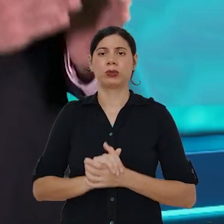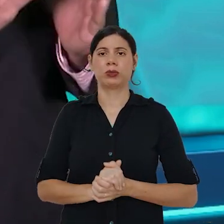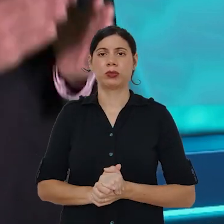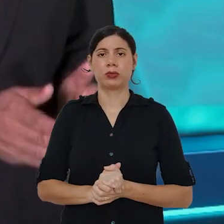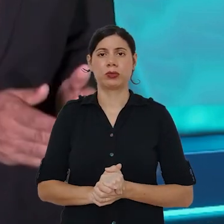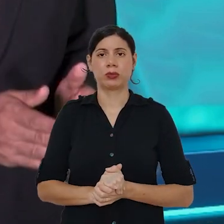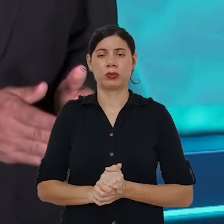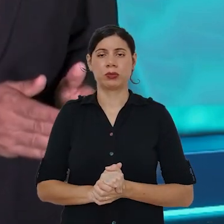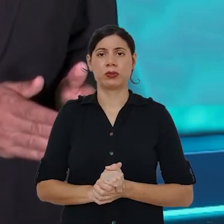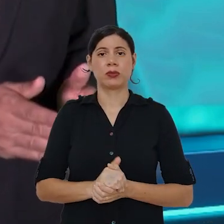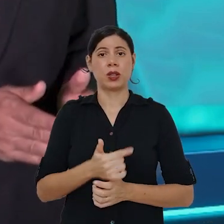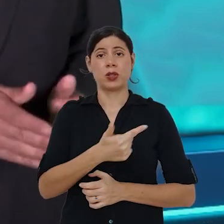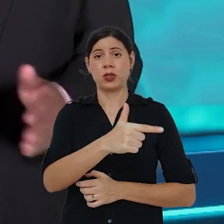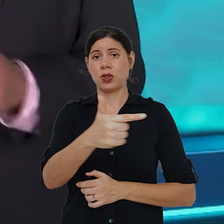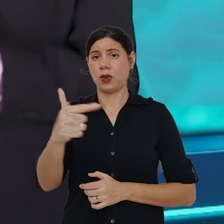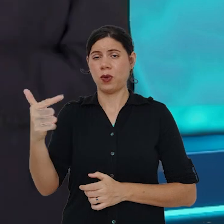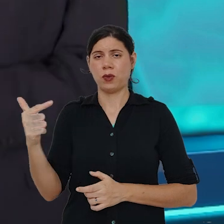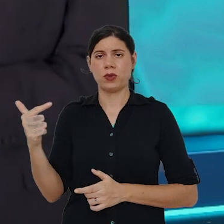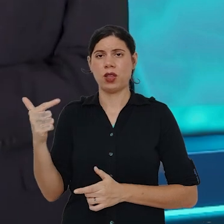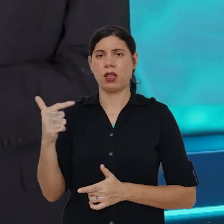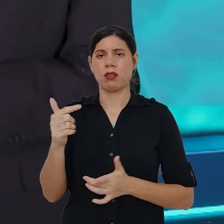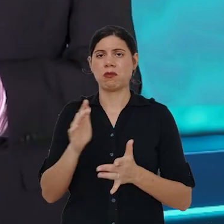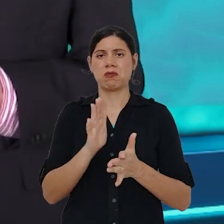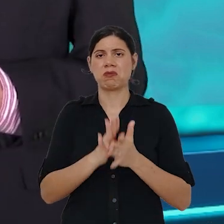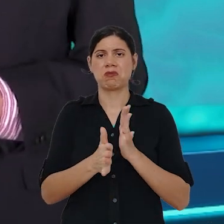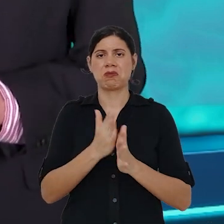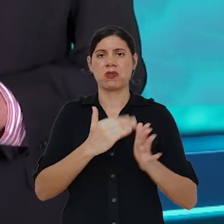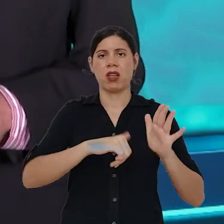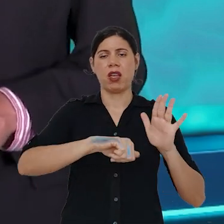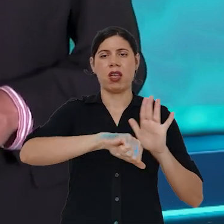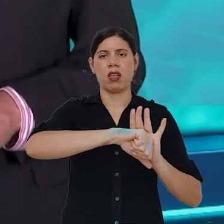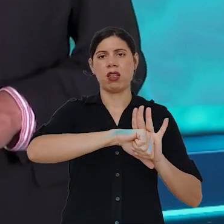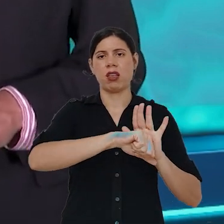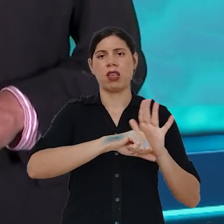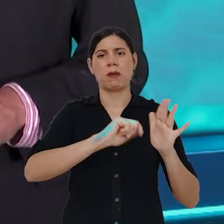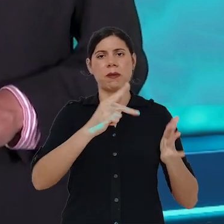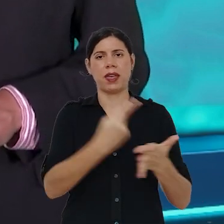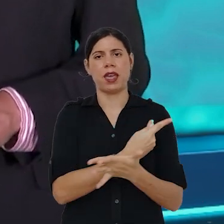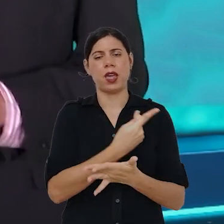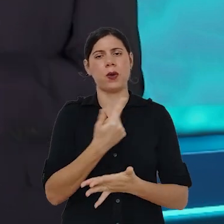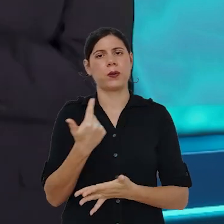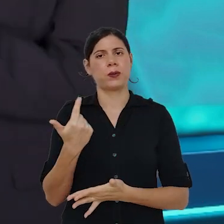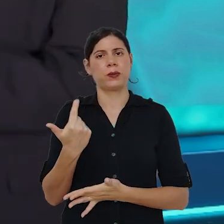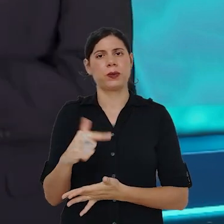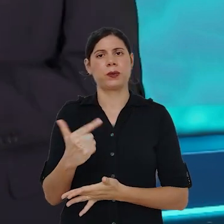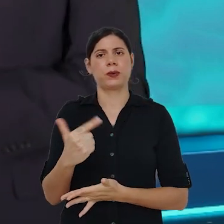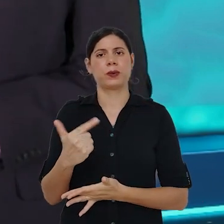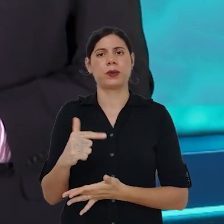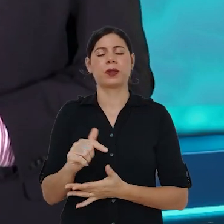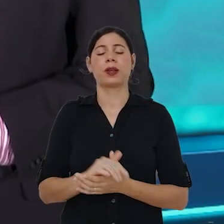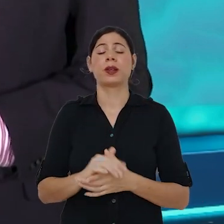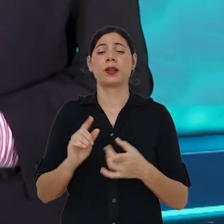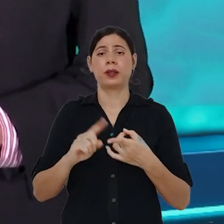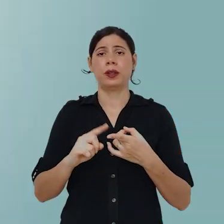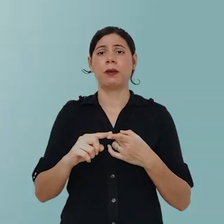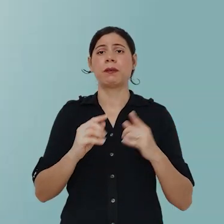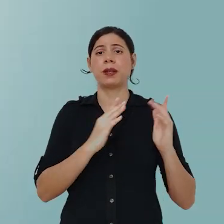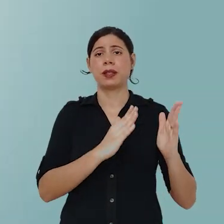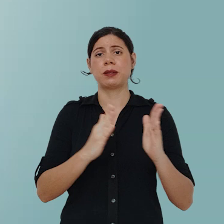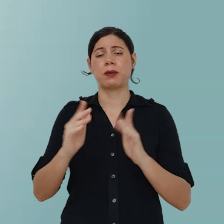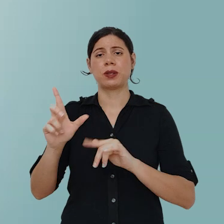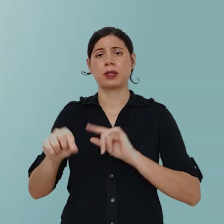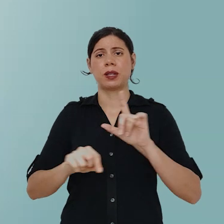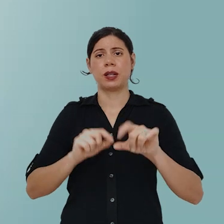havendo qualquer ilegalidade, inclusive na determinação de processo seletivo para a revalidação.